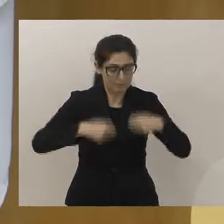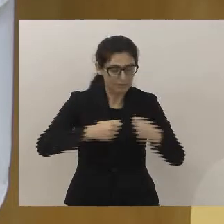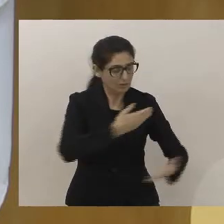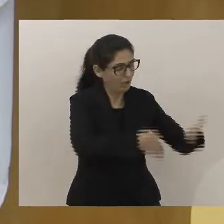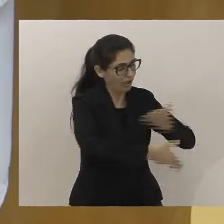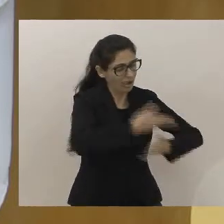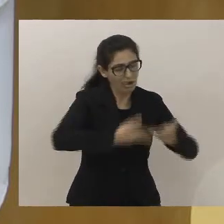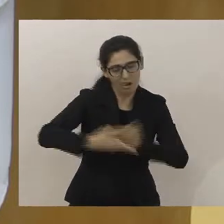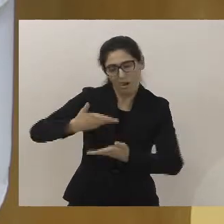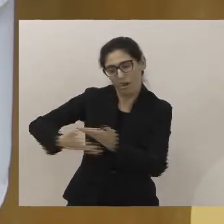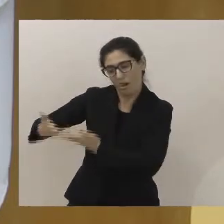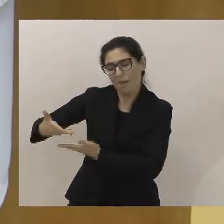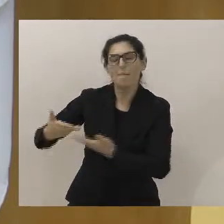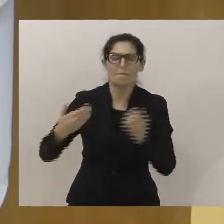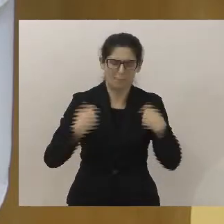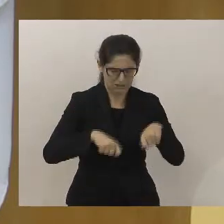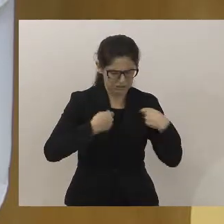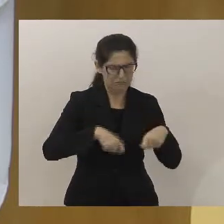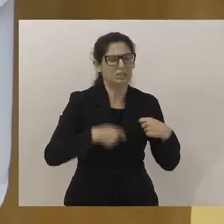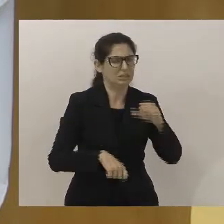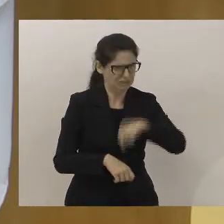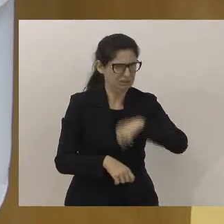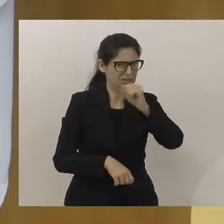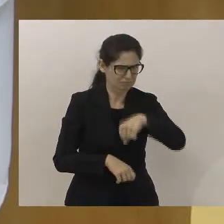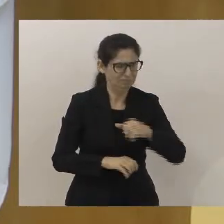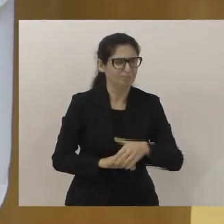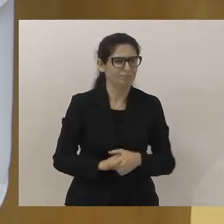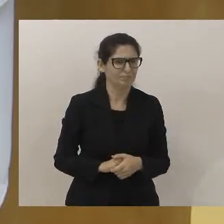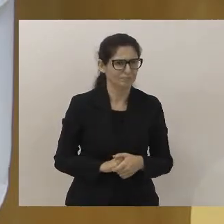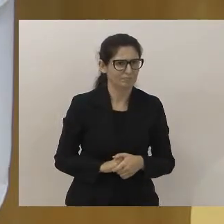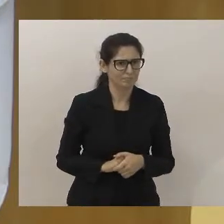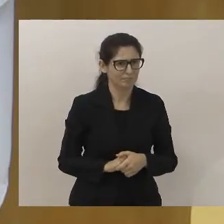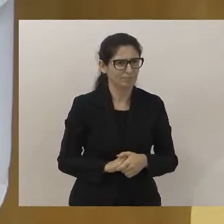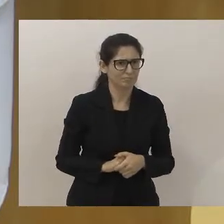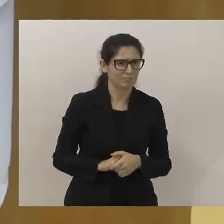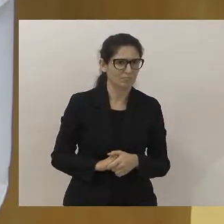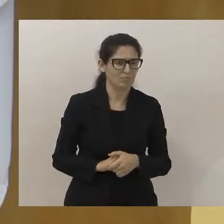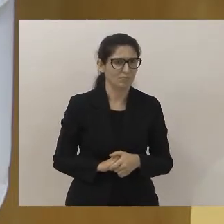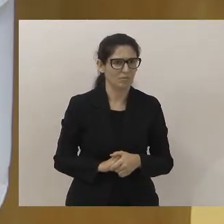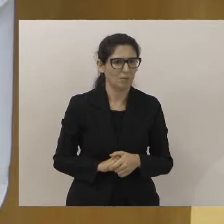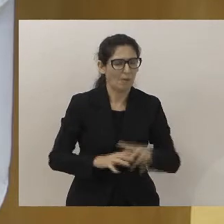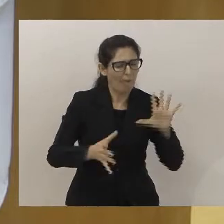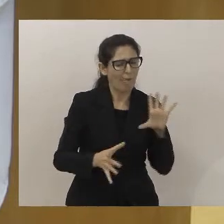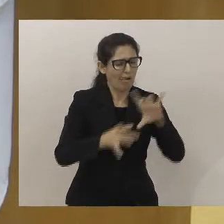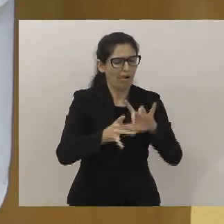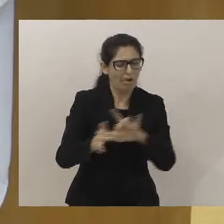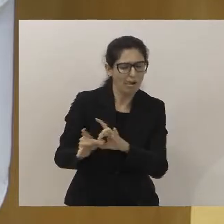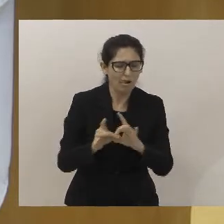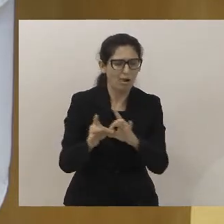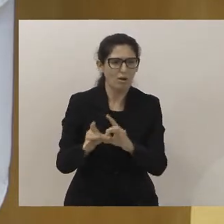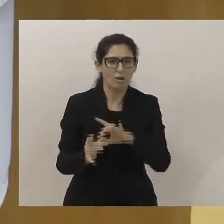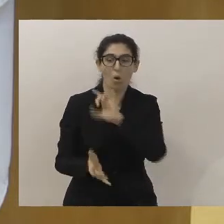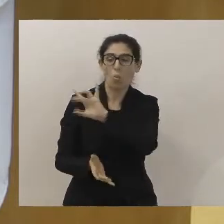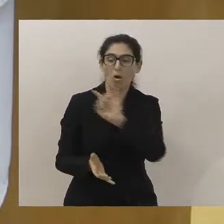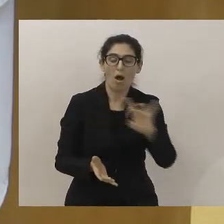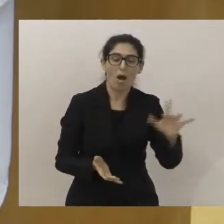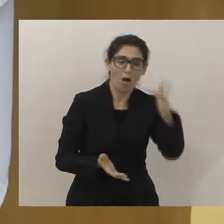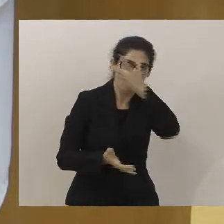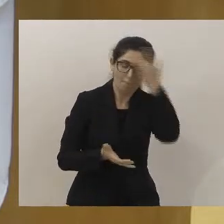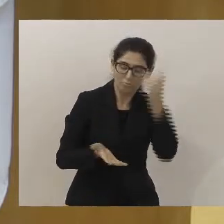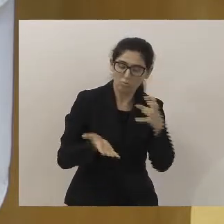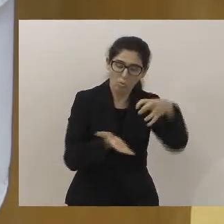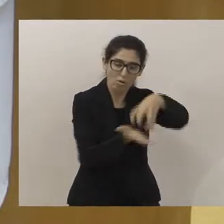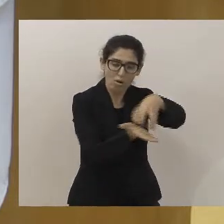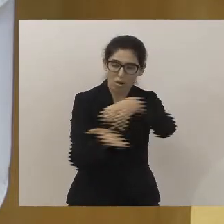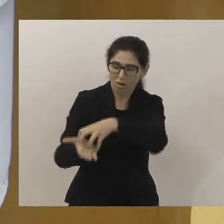diálogo, há de se ter uma boa conexão. E cada um trabalhar em cima da sua autoridade.